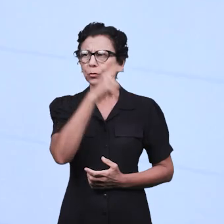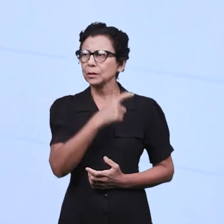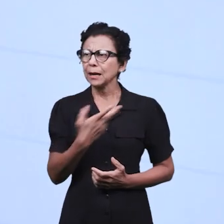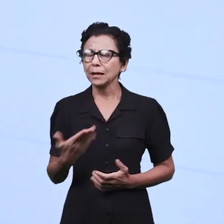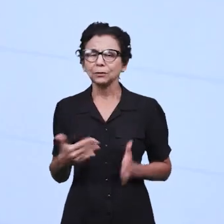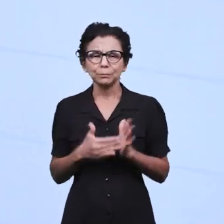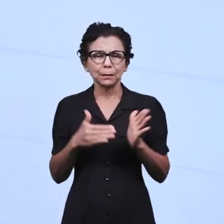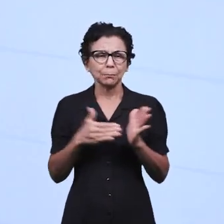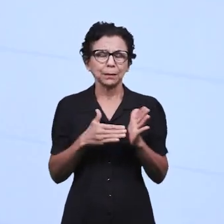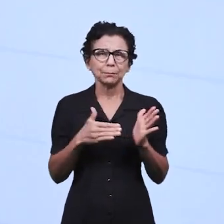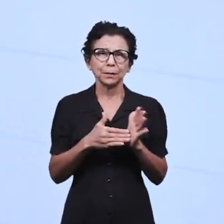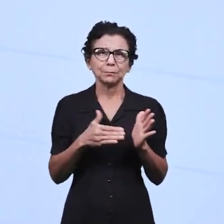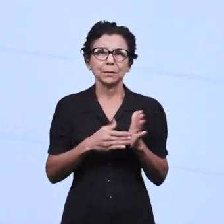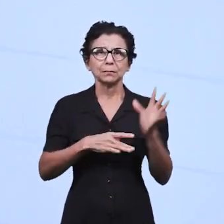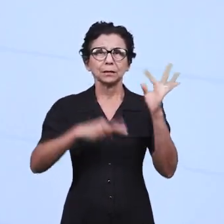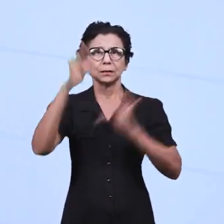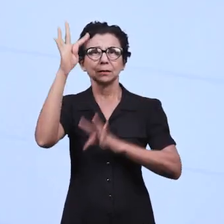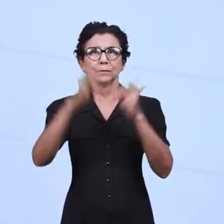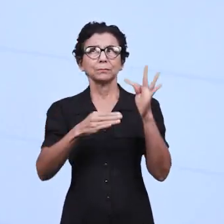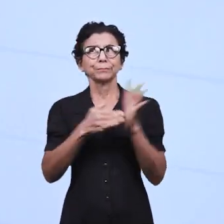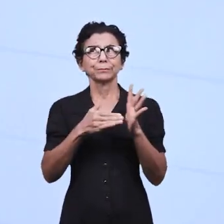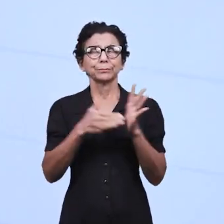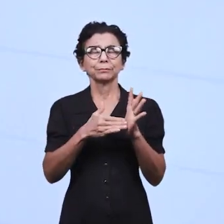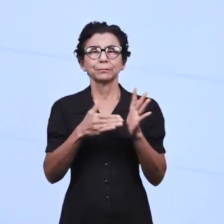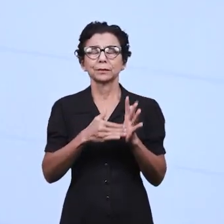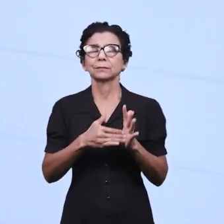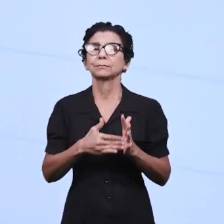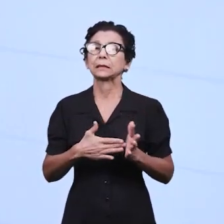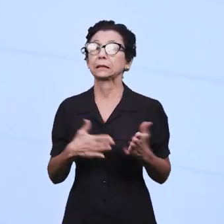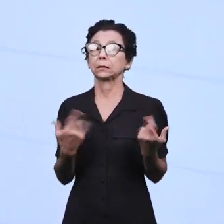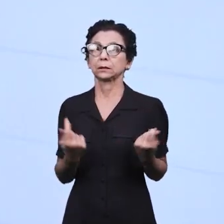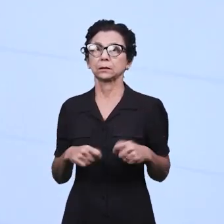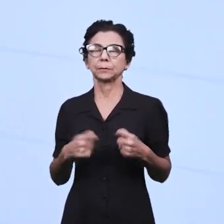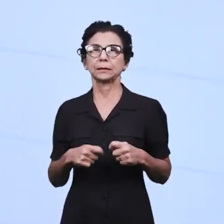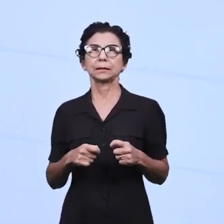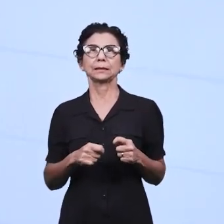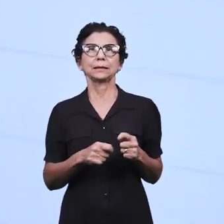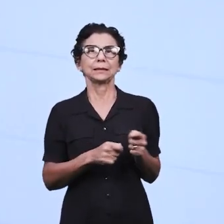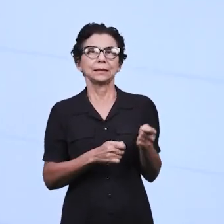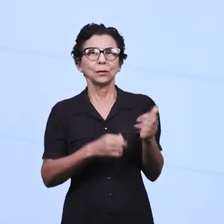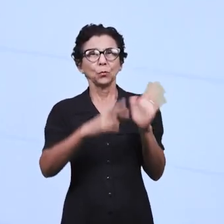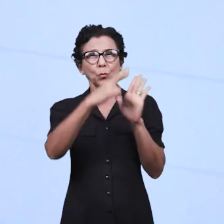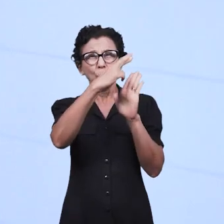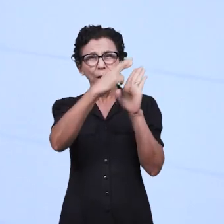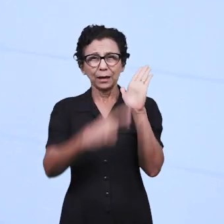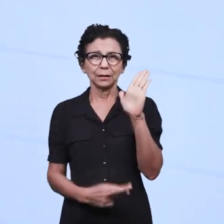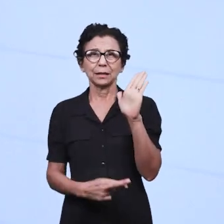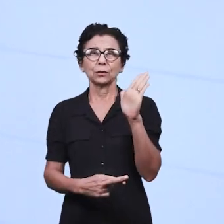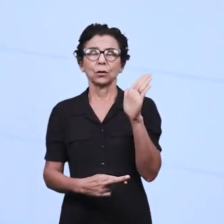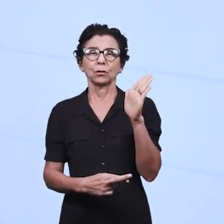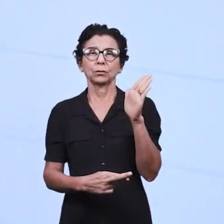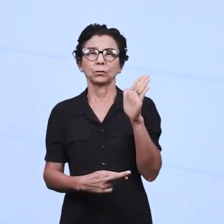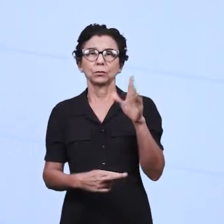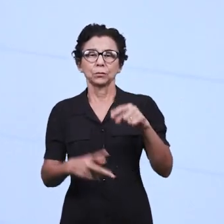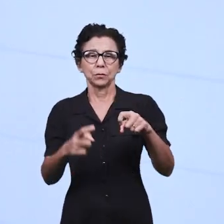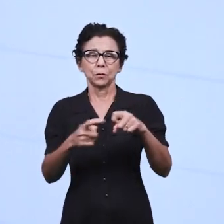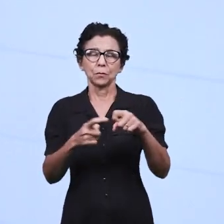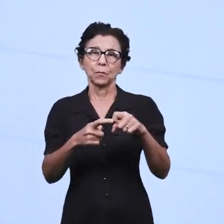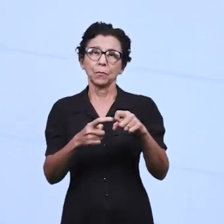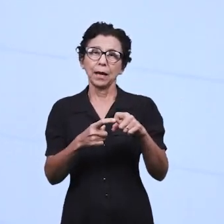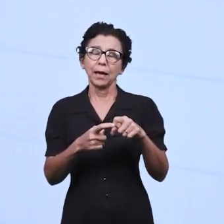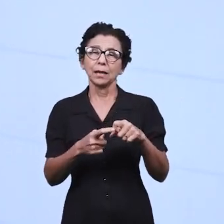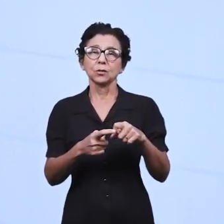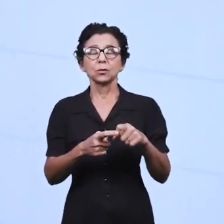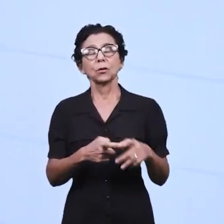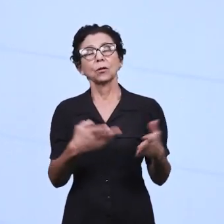ou um tratamento que você está tendo dificuldade. Então, assim, precisa estar precisa estar no relatório mesmo do laudo médico, falando